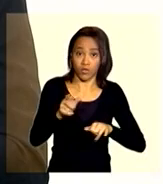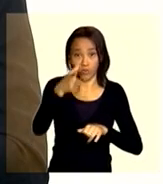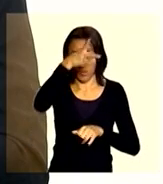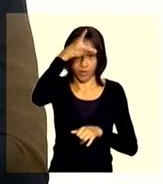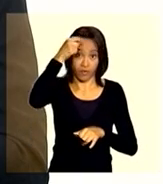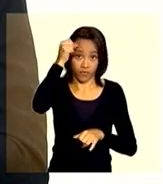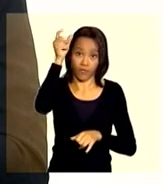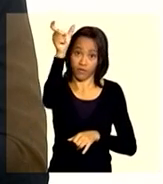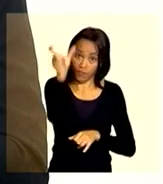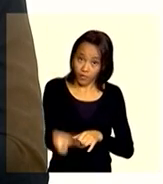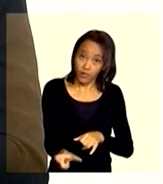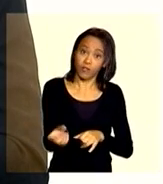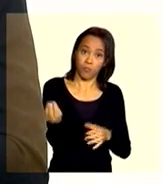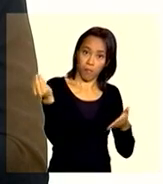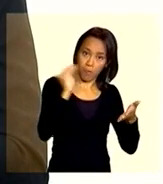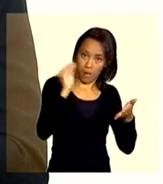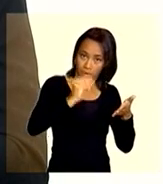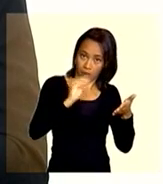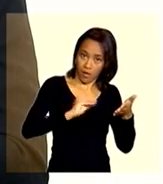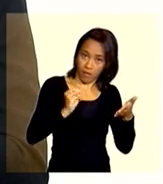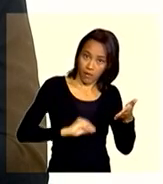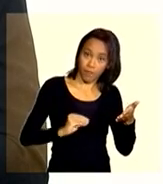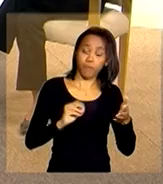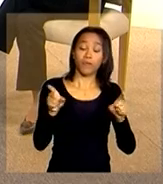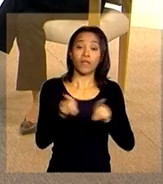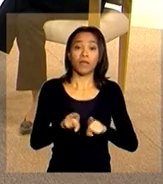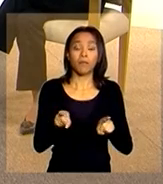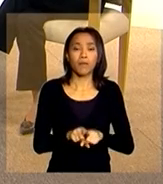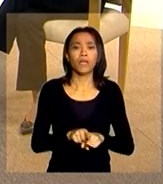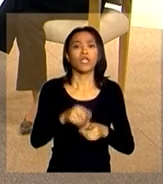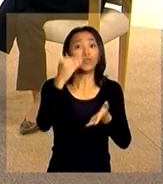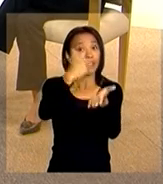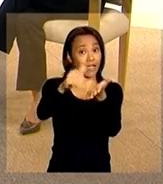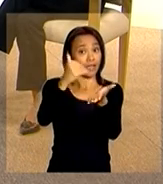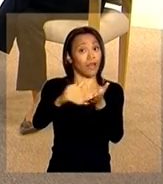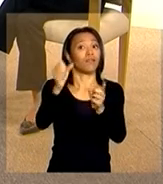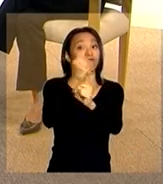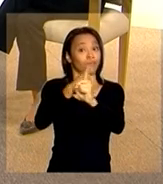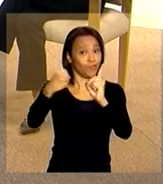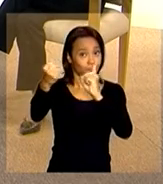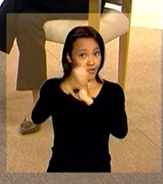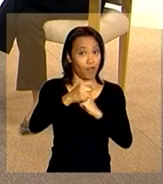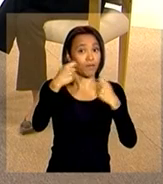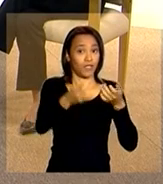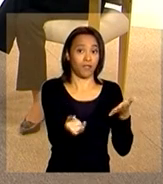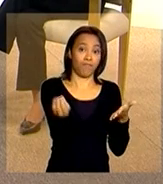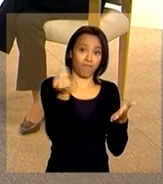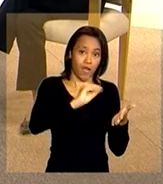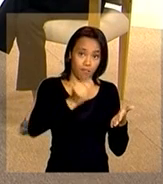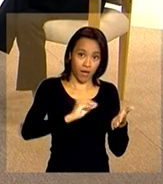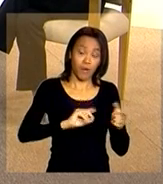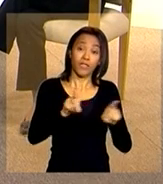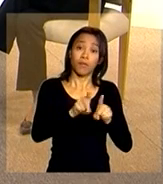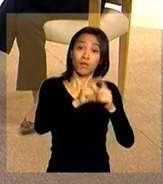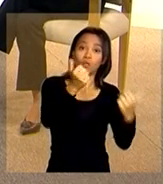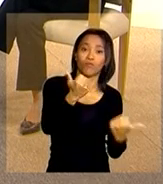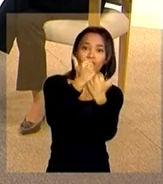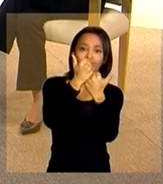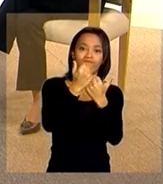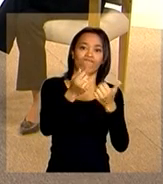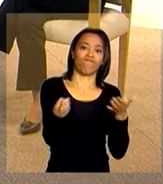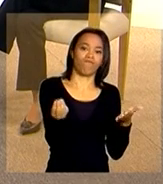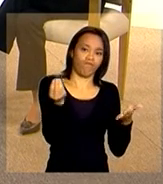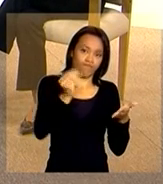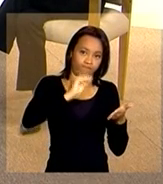a inserção ou atualização do secretário de assistência social e o do seu adjunto para